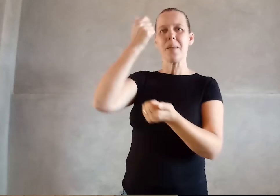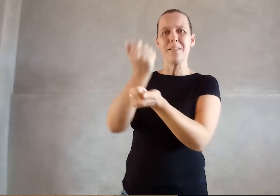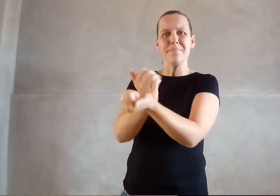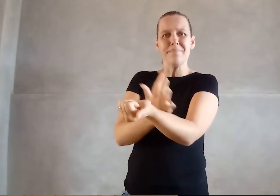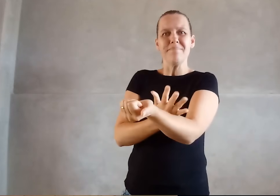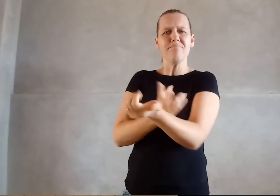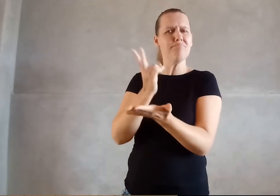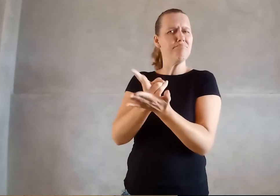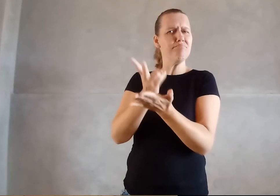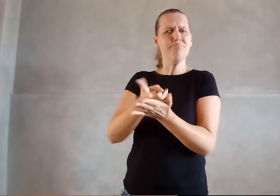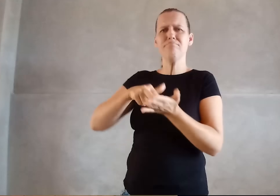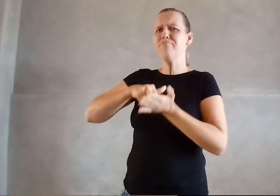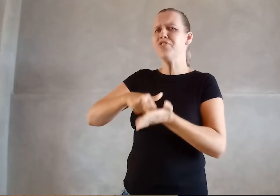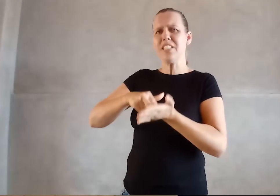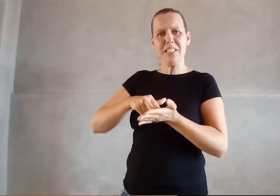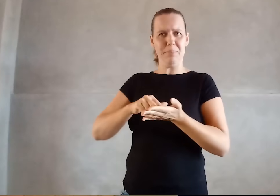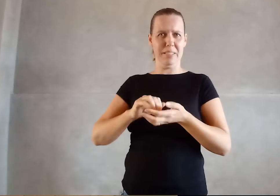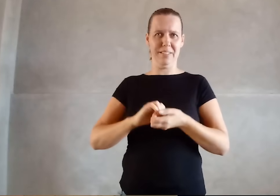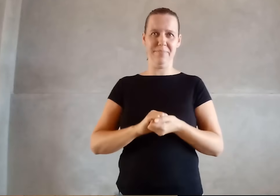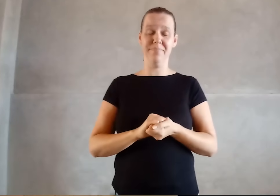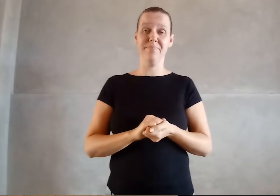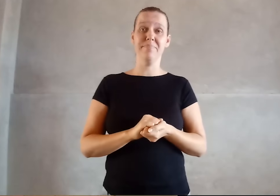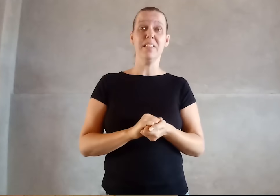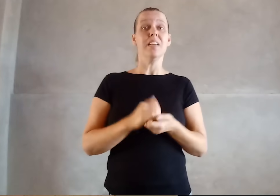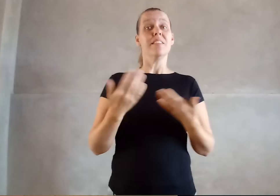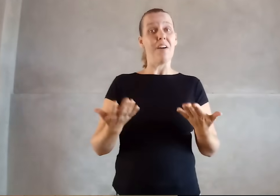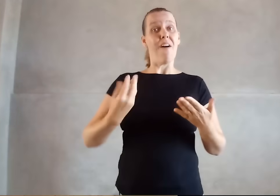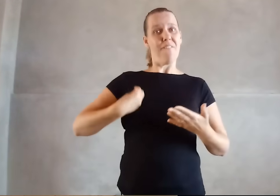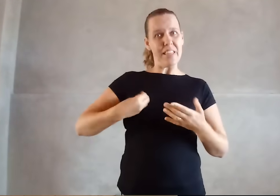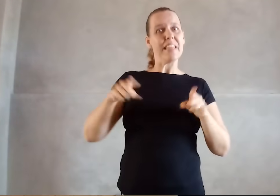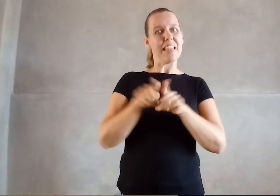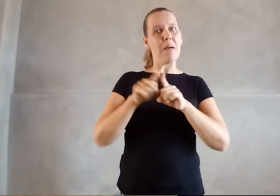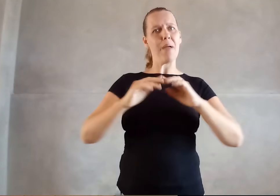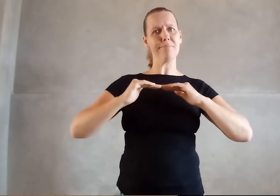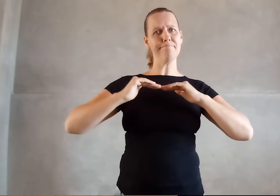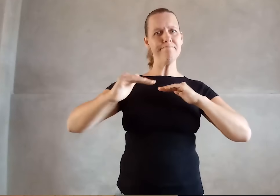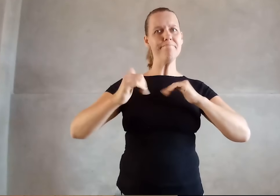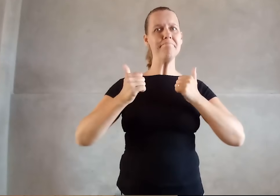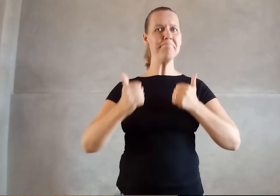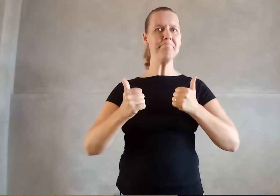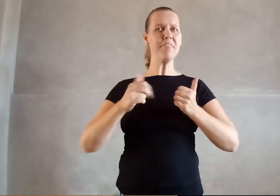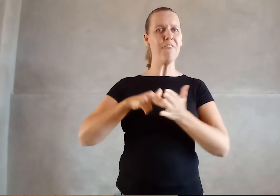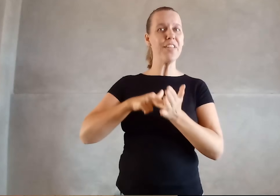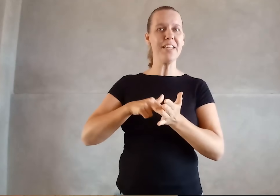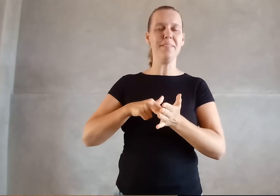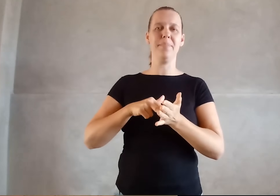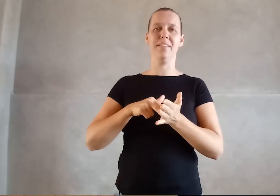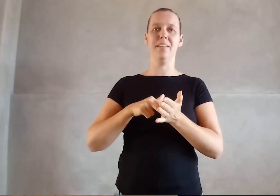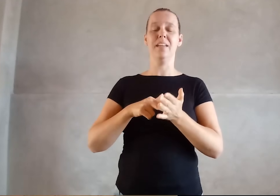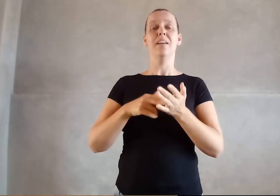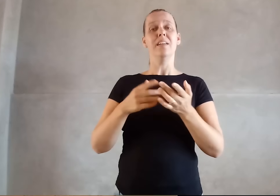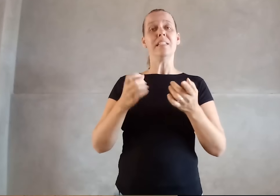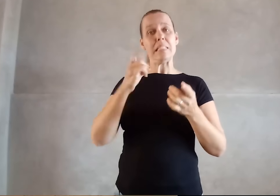vida será estável. E o inverso é exatamente o que acontece quando nós clamamos a Deus com dúvidas,